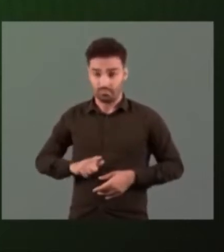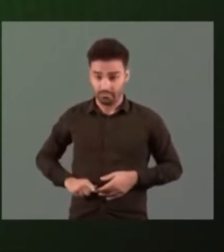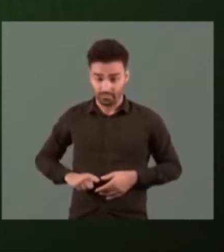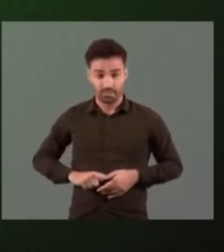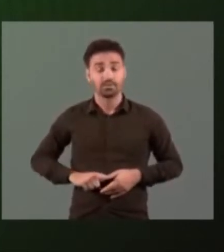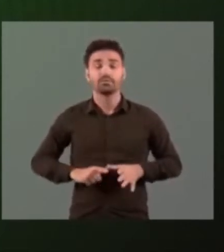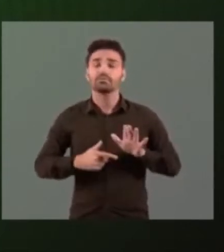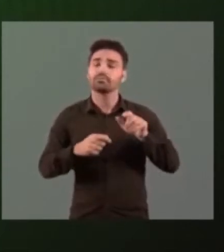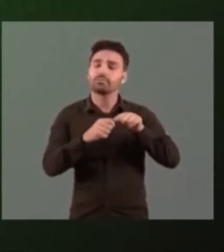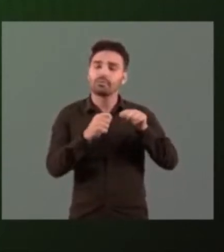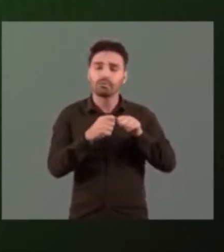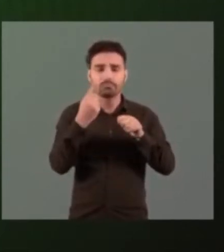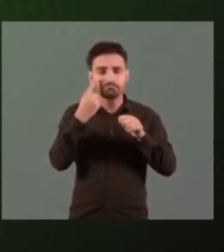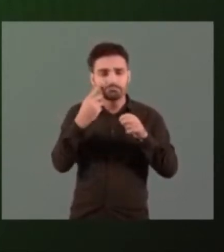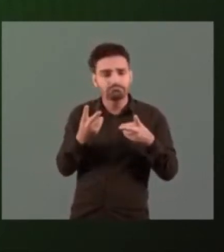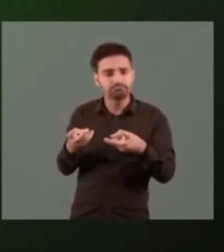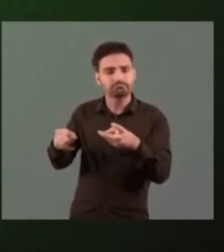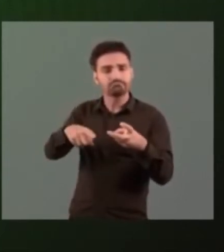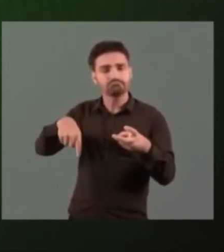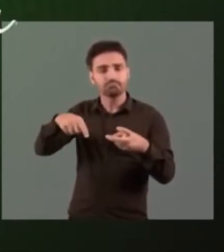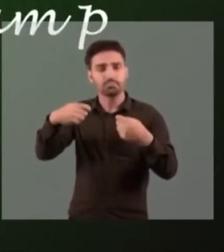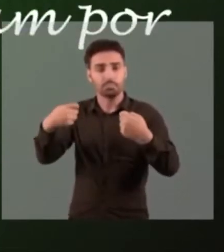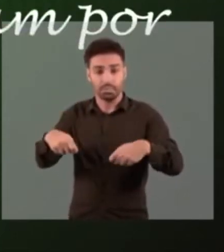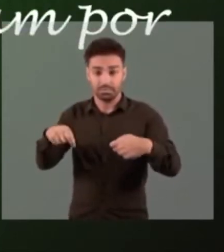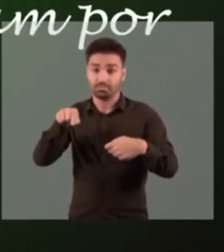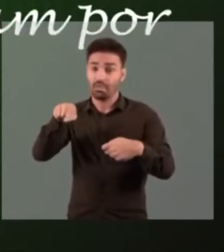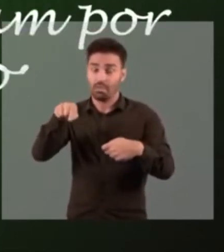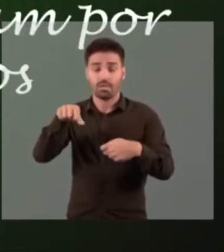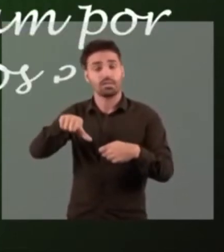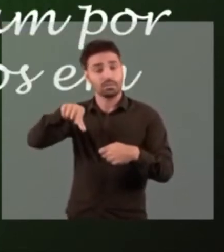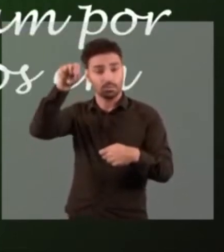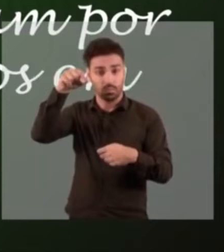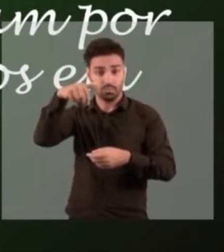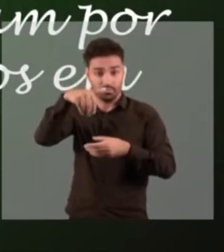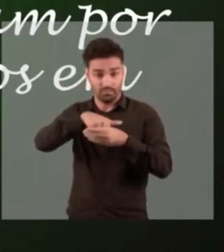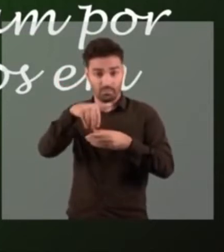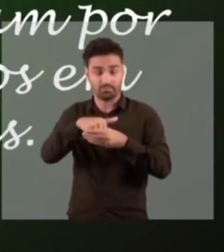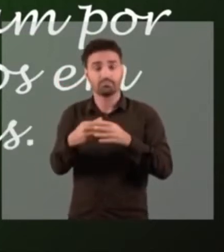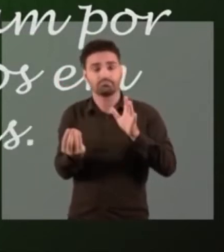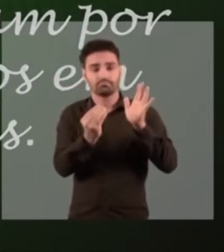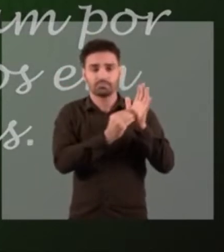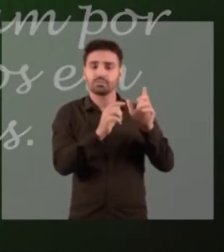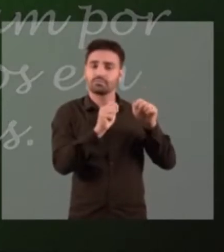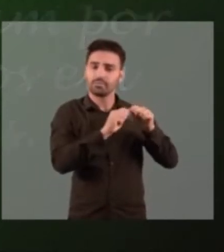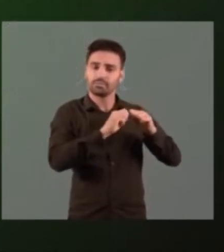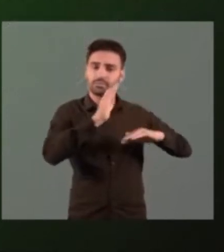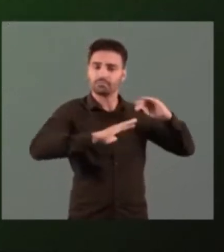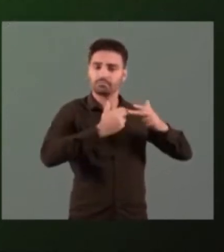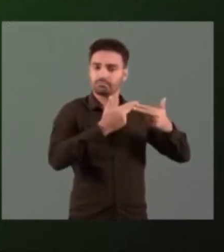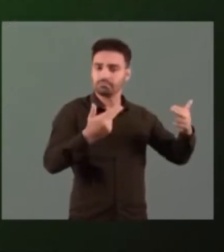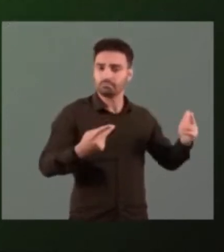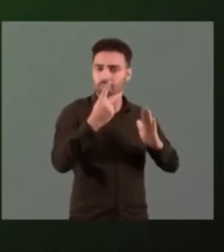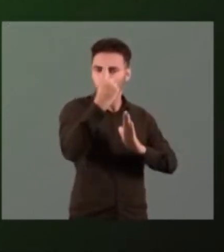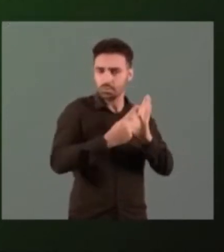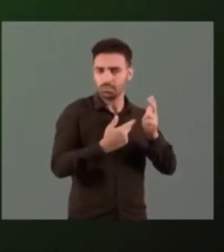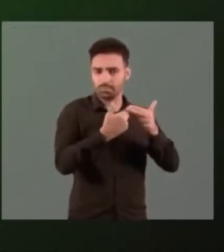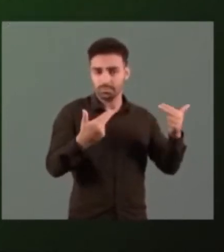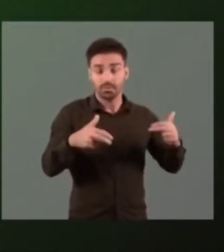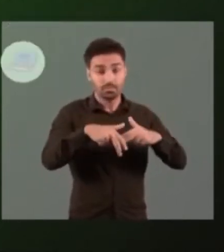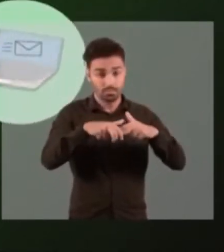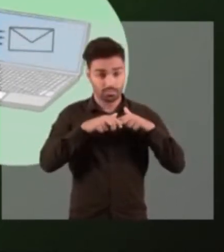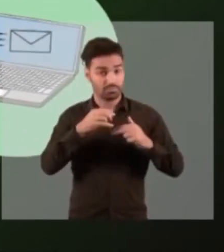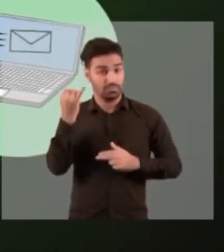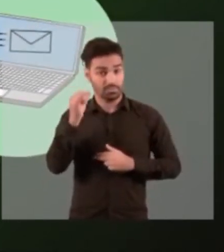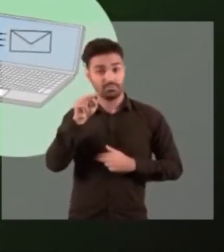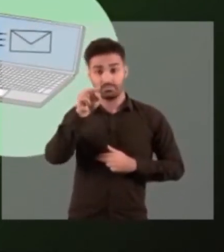as necessidades e prioridades que os eleitores escolheram por meio de seus votos em ações práticas. Por isso, é importante que você,